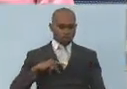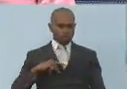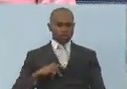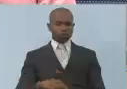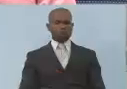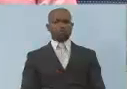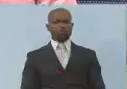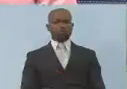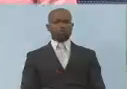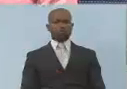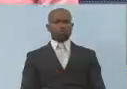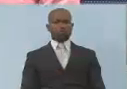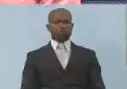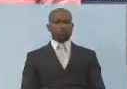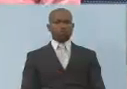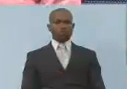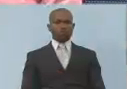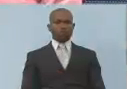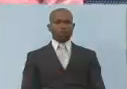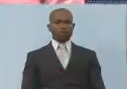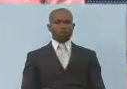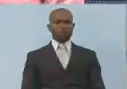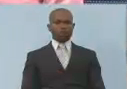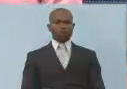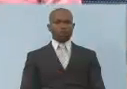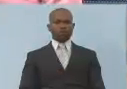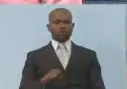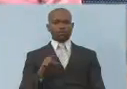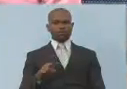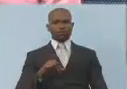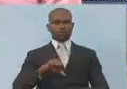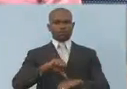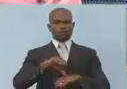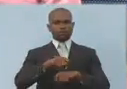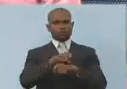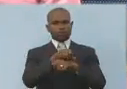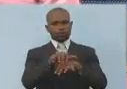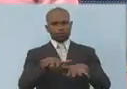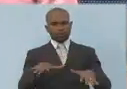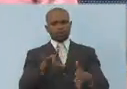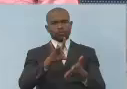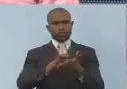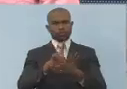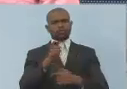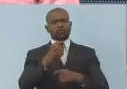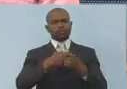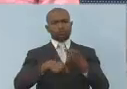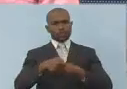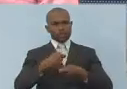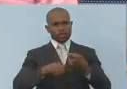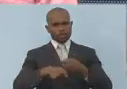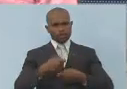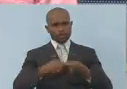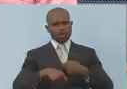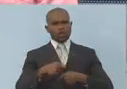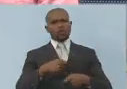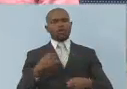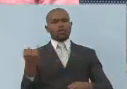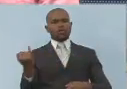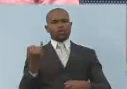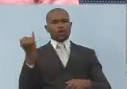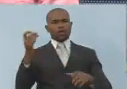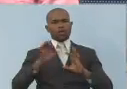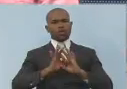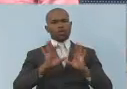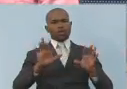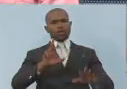E essa descentralização, na verdade, administrativa, né, que importa essa autonomia às